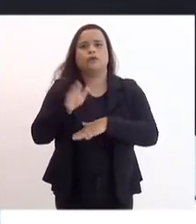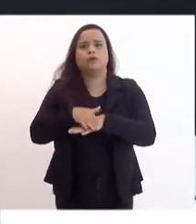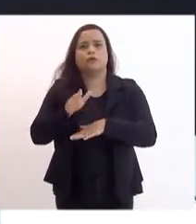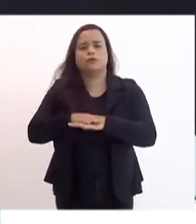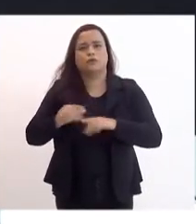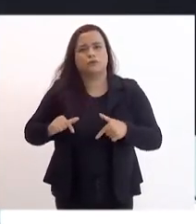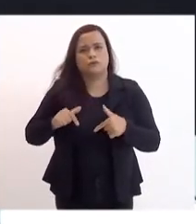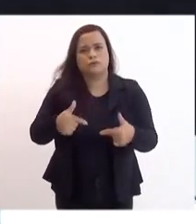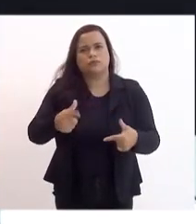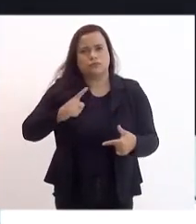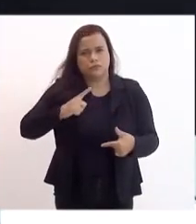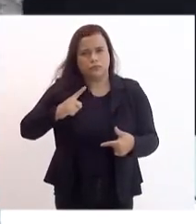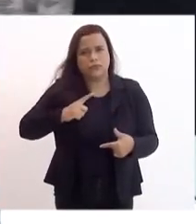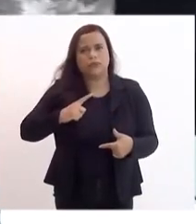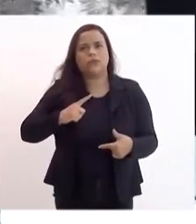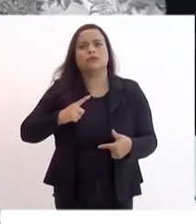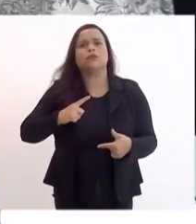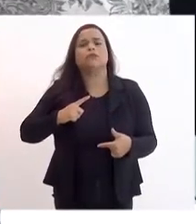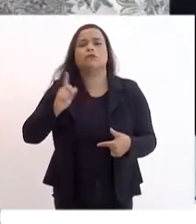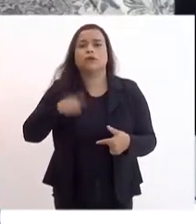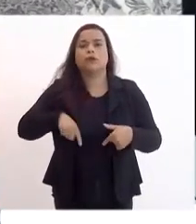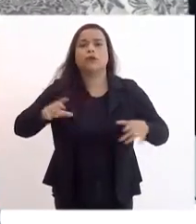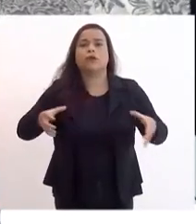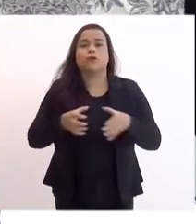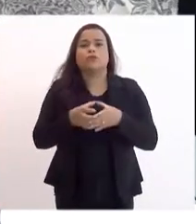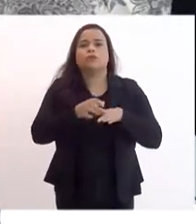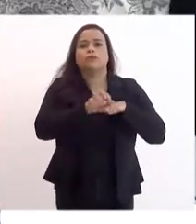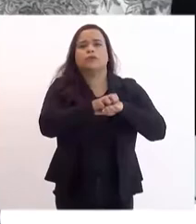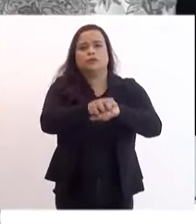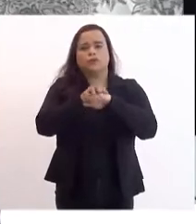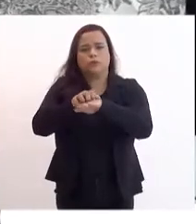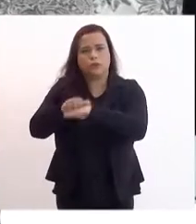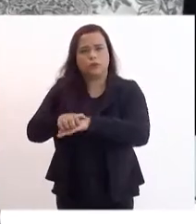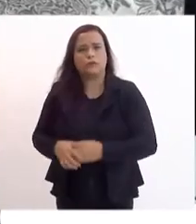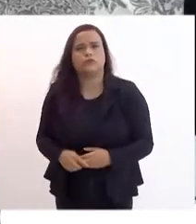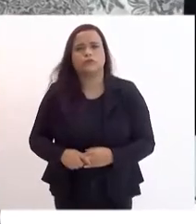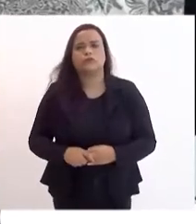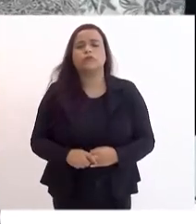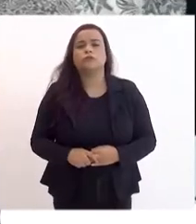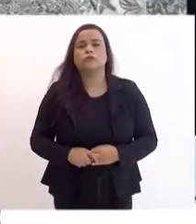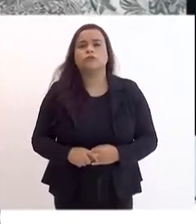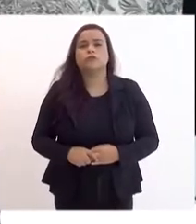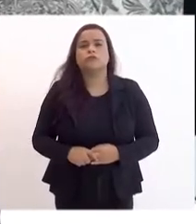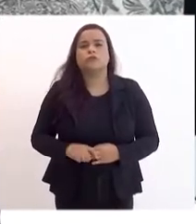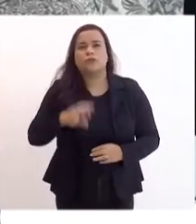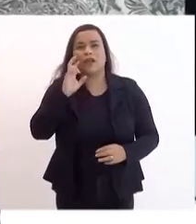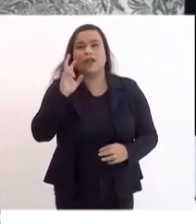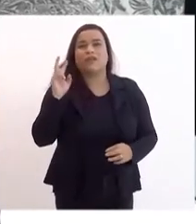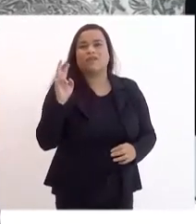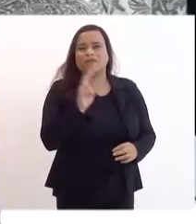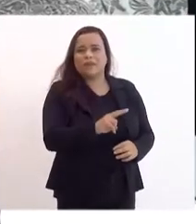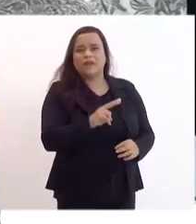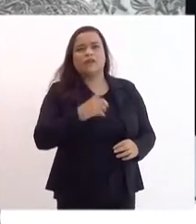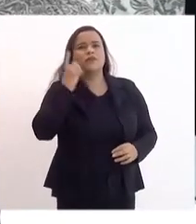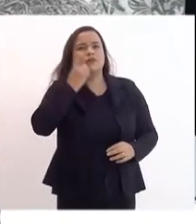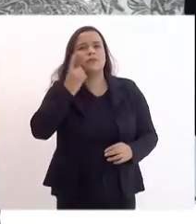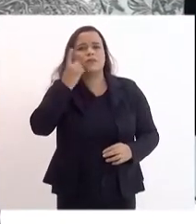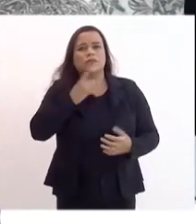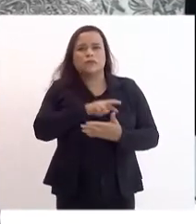tema é a Comissão de Transportes, que é presidida pelo deputado Dionísio Lins.